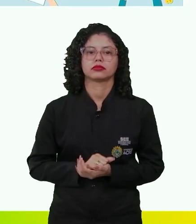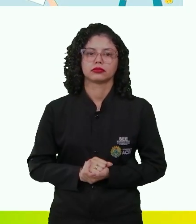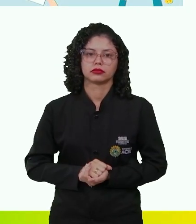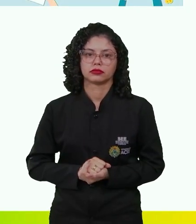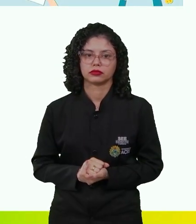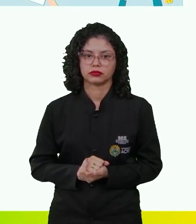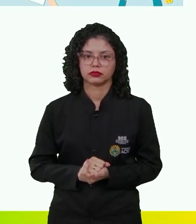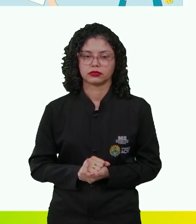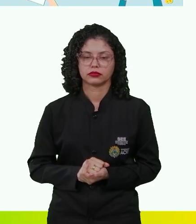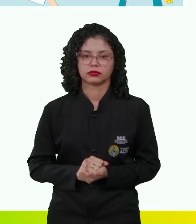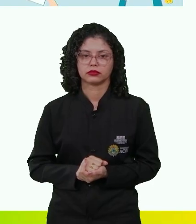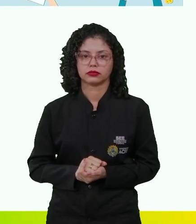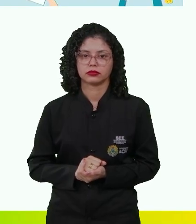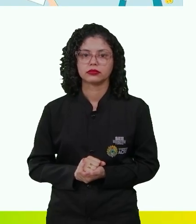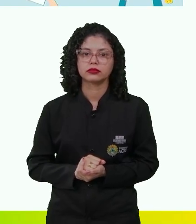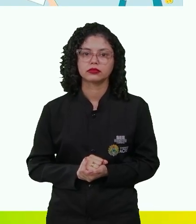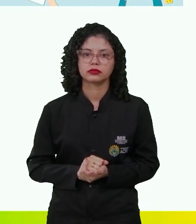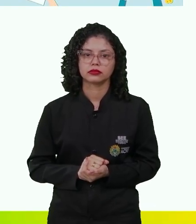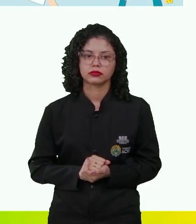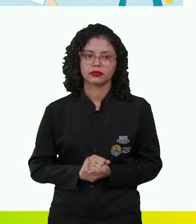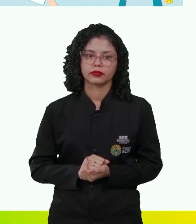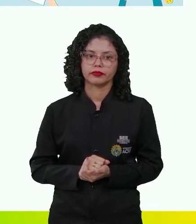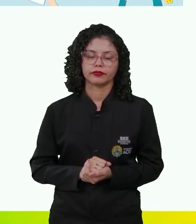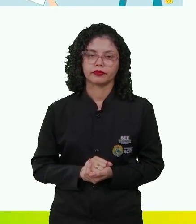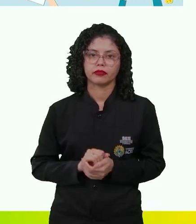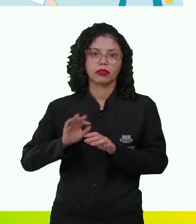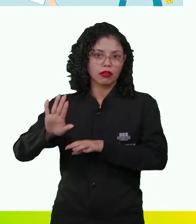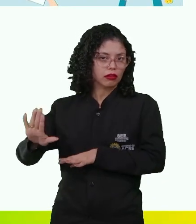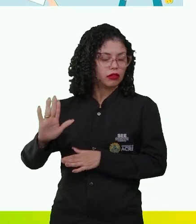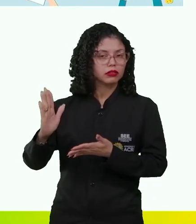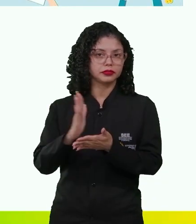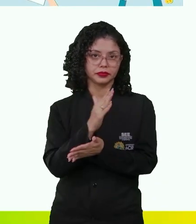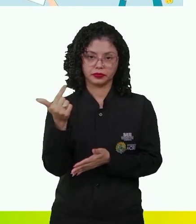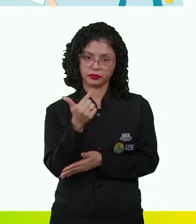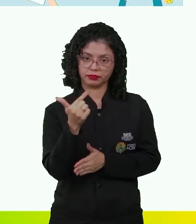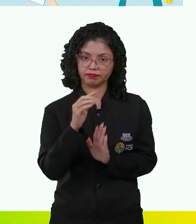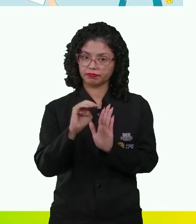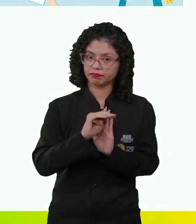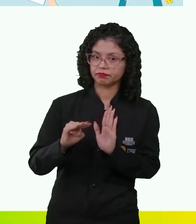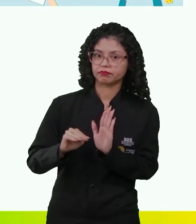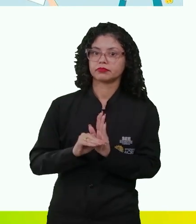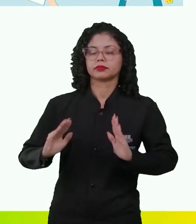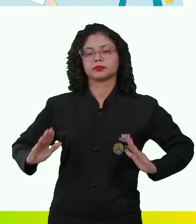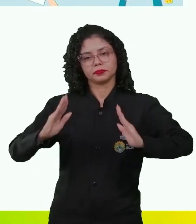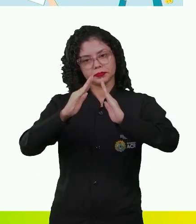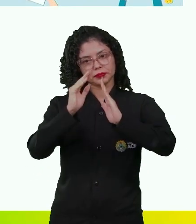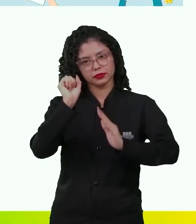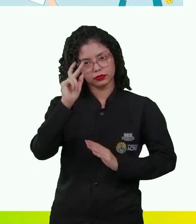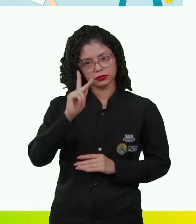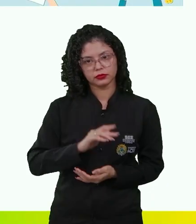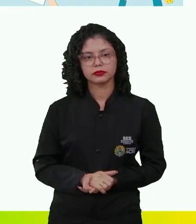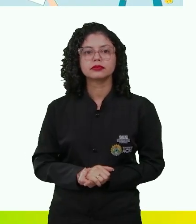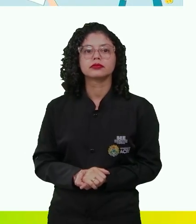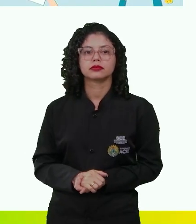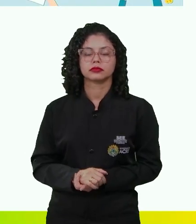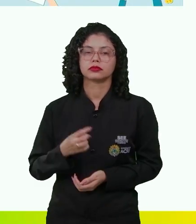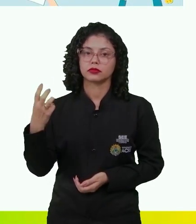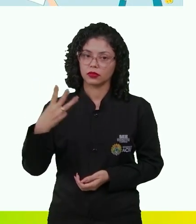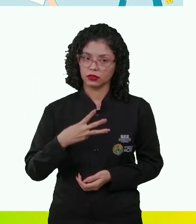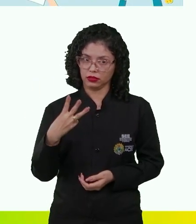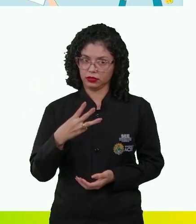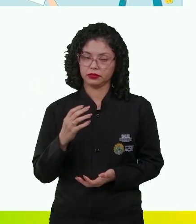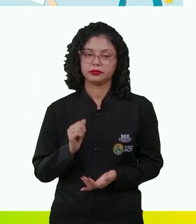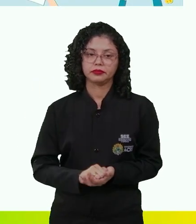e industrializados. Eles ficavam ali em uma segunda camada nessa pirâmide, digamos assim. E na base da